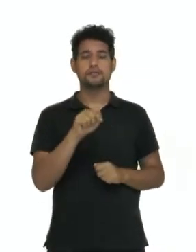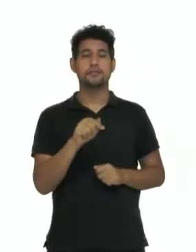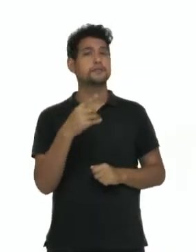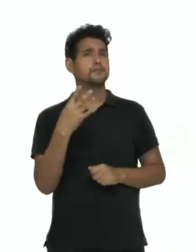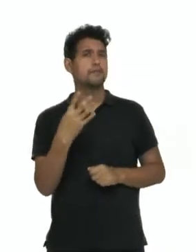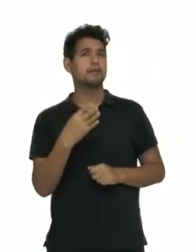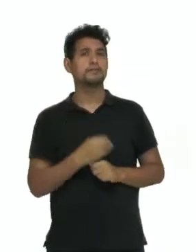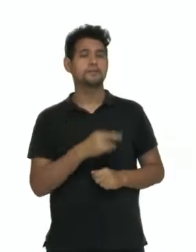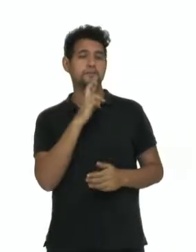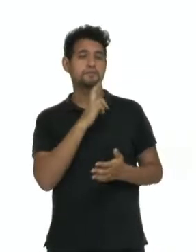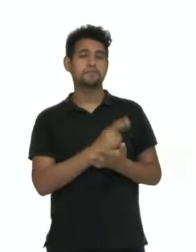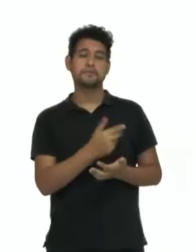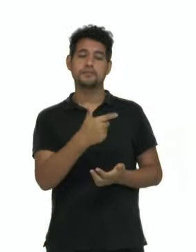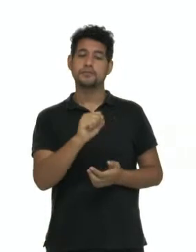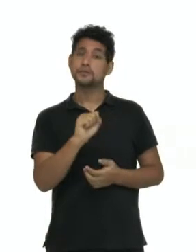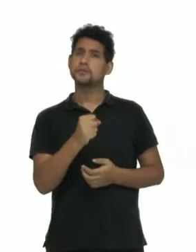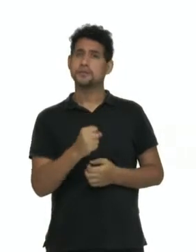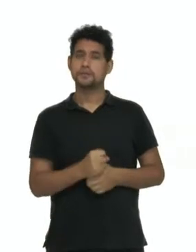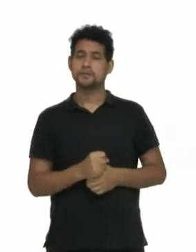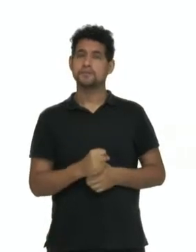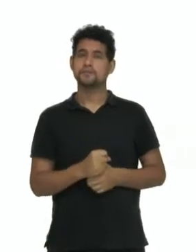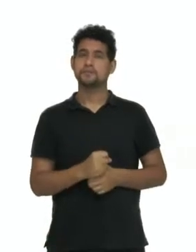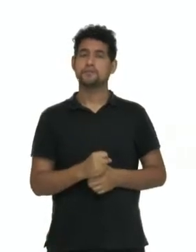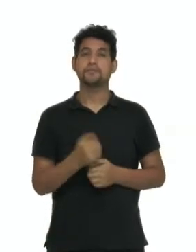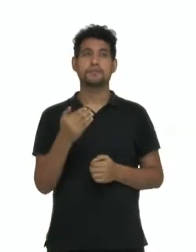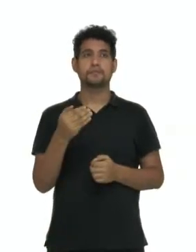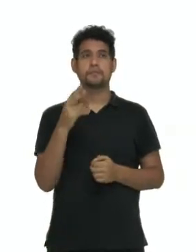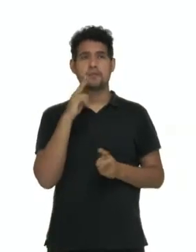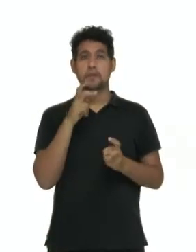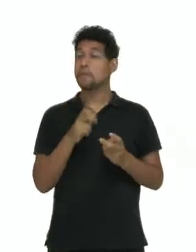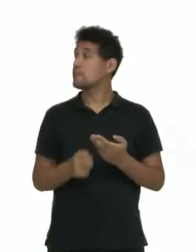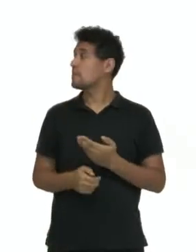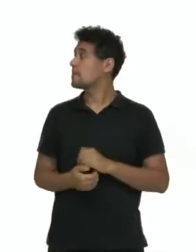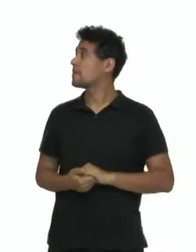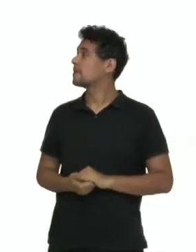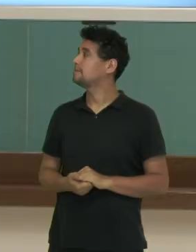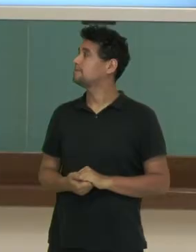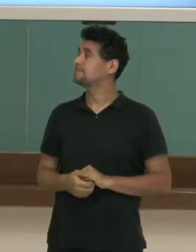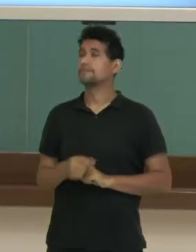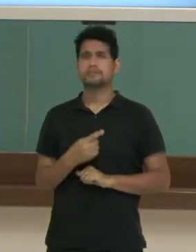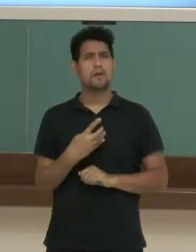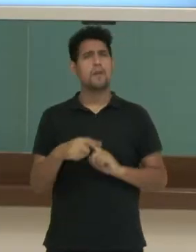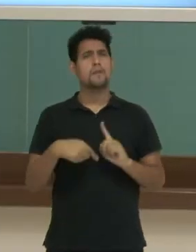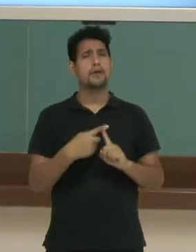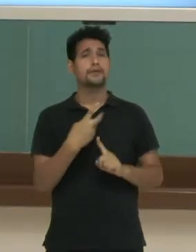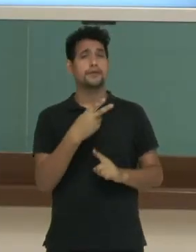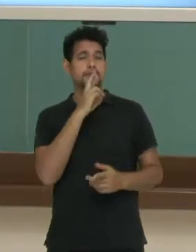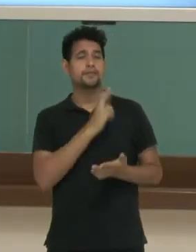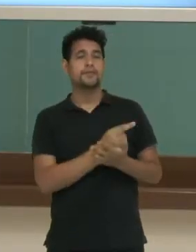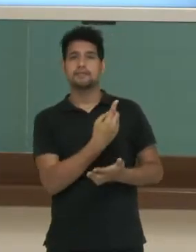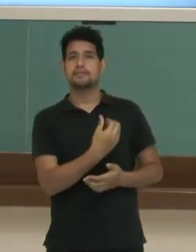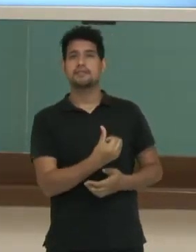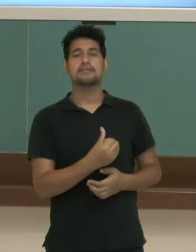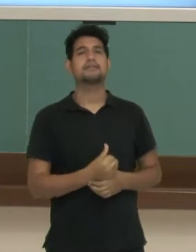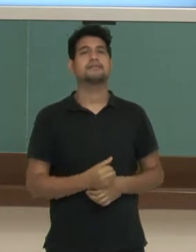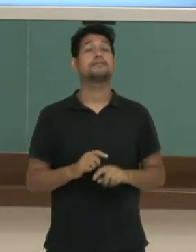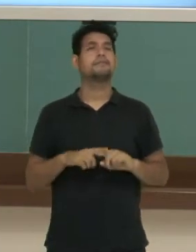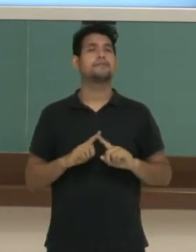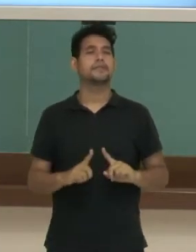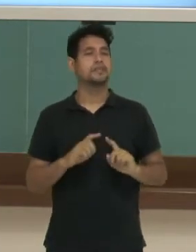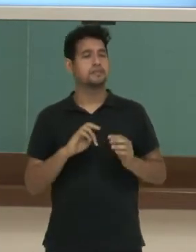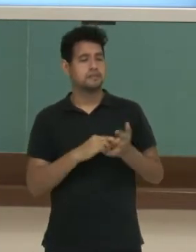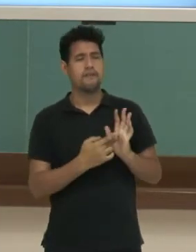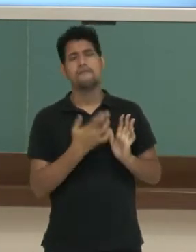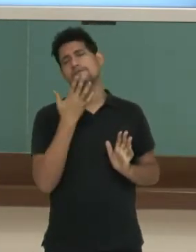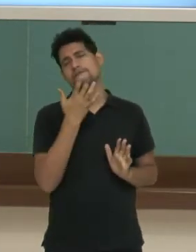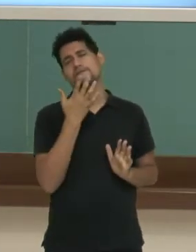4, 28, né? Subiu 2, 7 vezes 2, 14, mais 2, 16, tá? Então isso